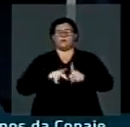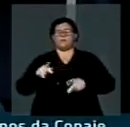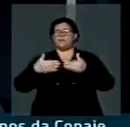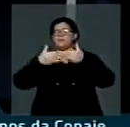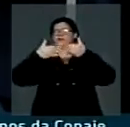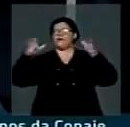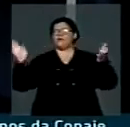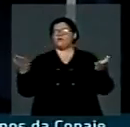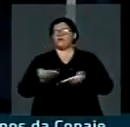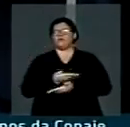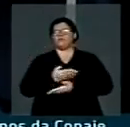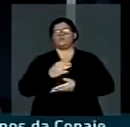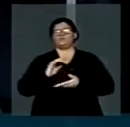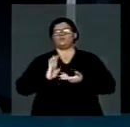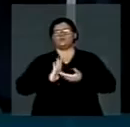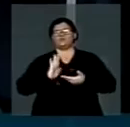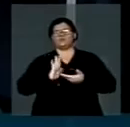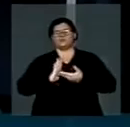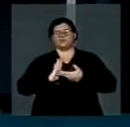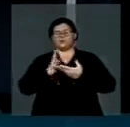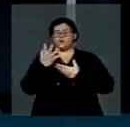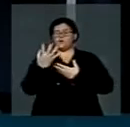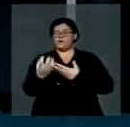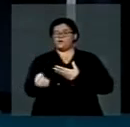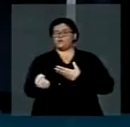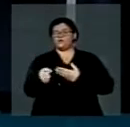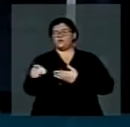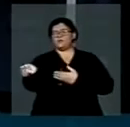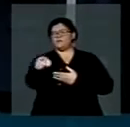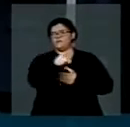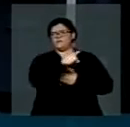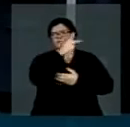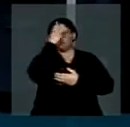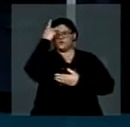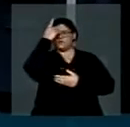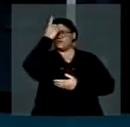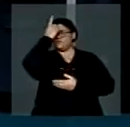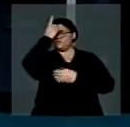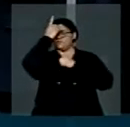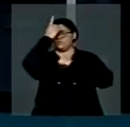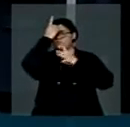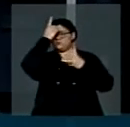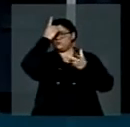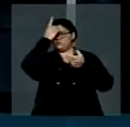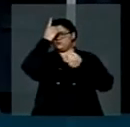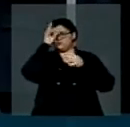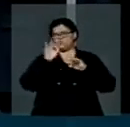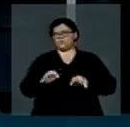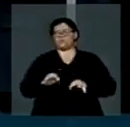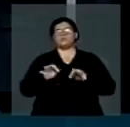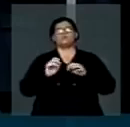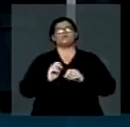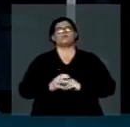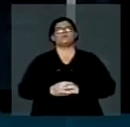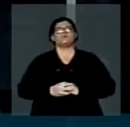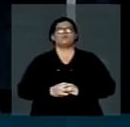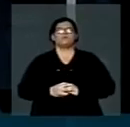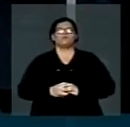Brasileiro recebem os talentos que, com certeza